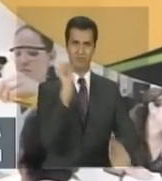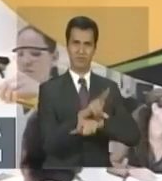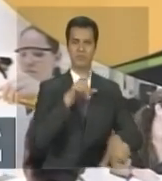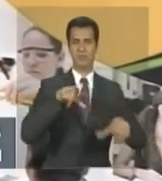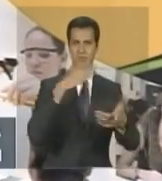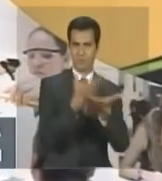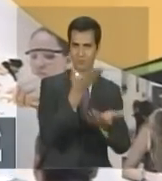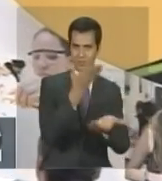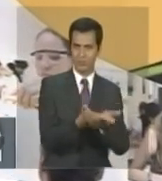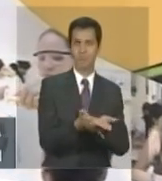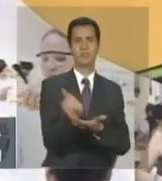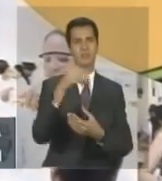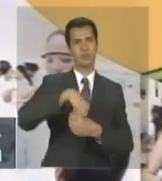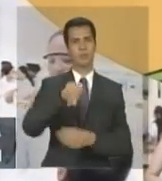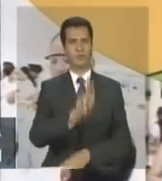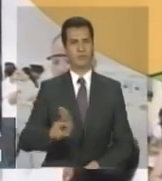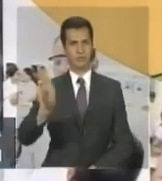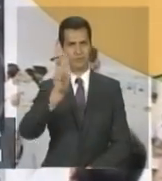educação superior.